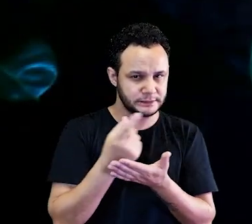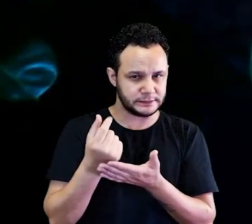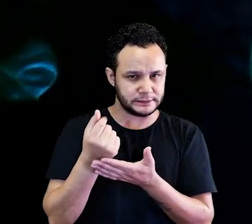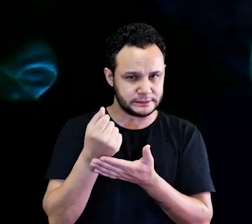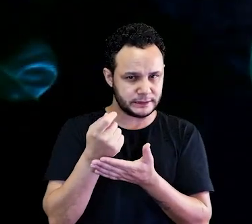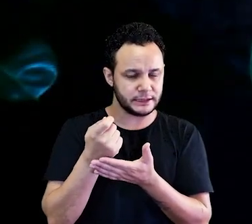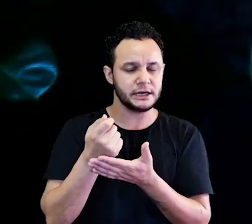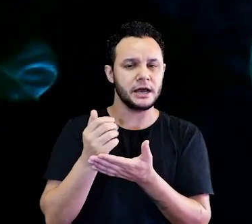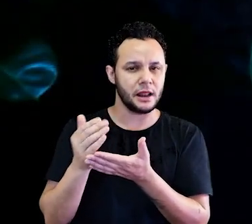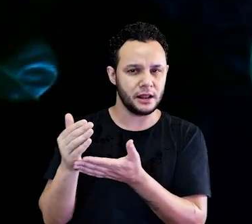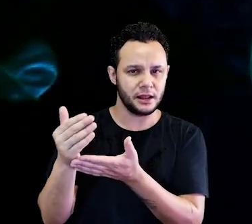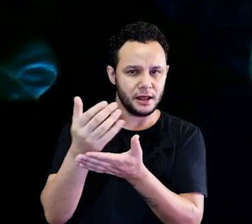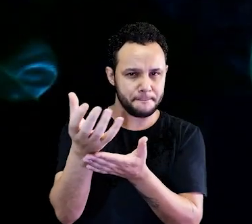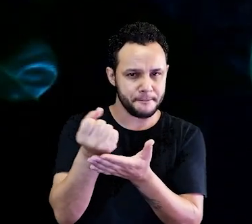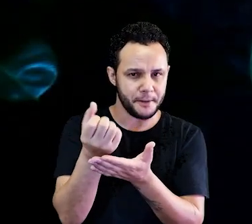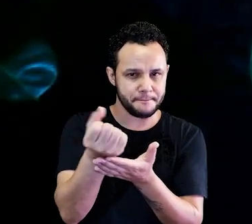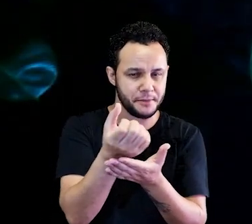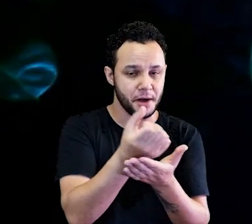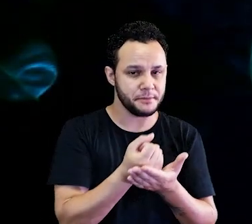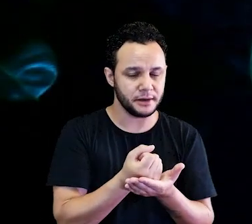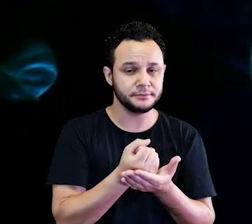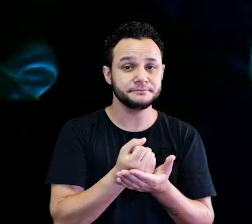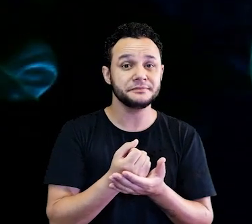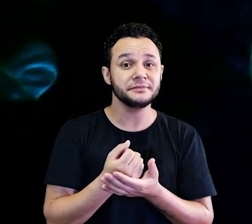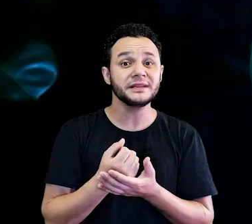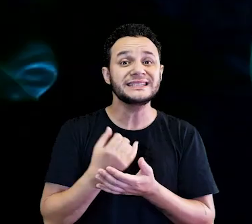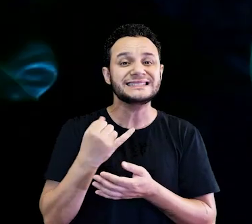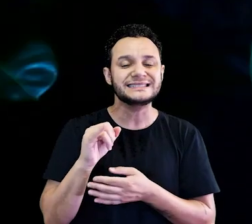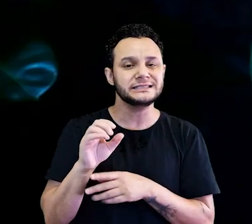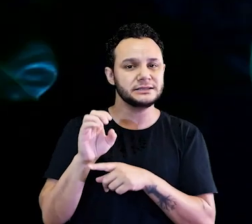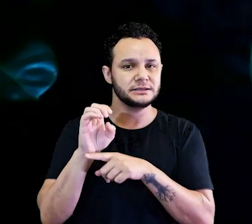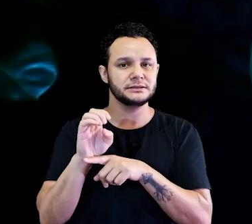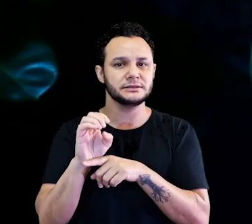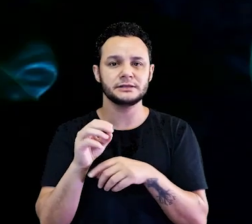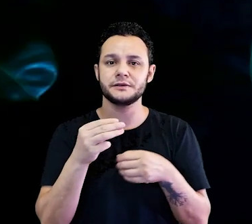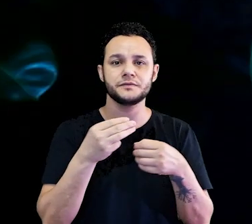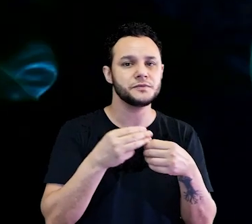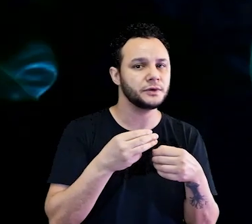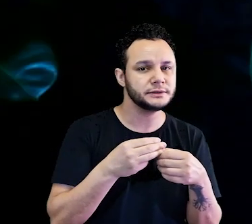para o fundo. Quando o município ou o estado não consegue atingir